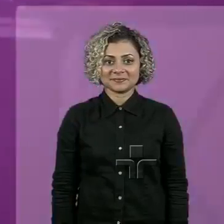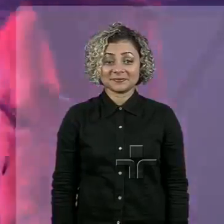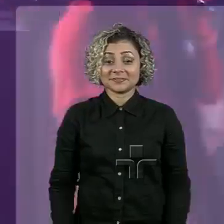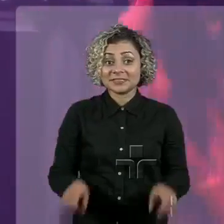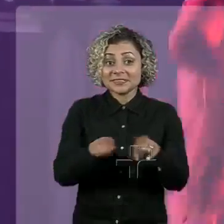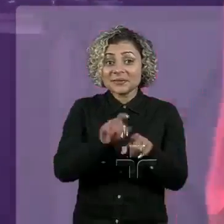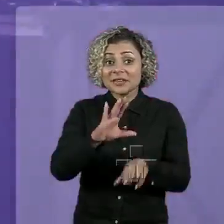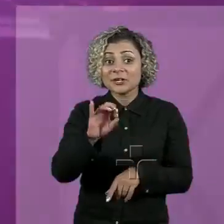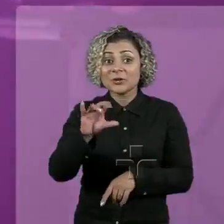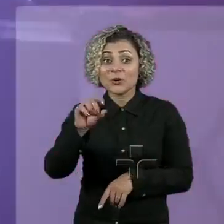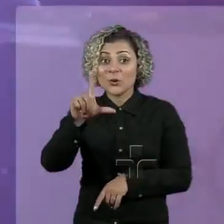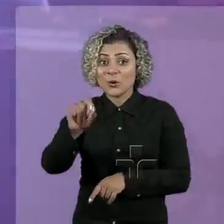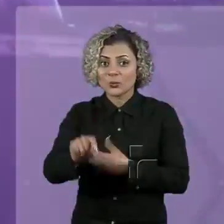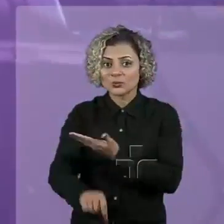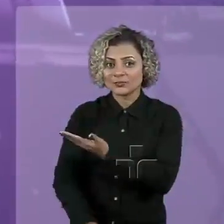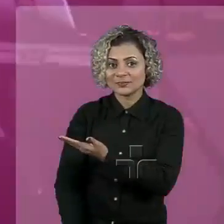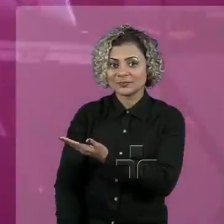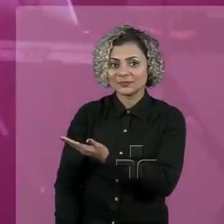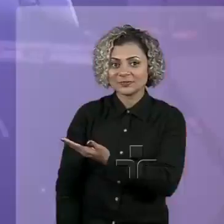Criolo.